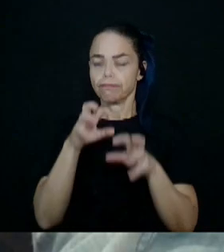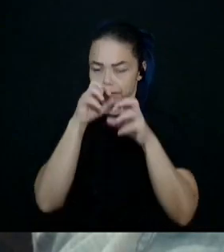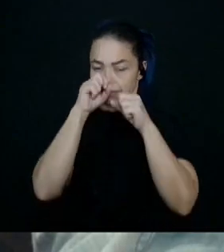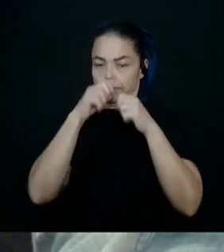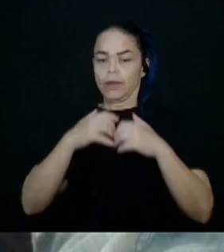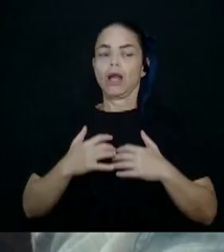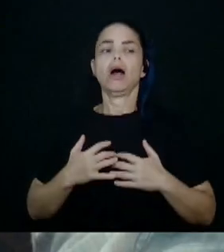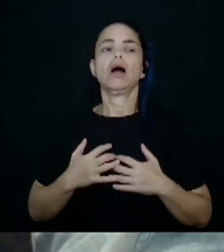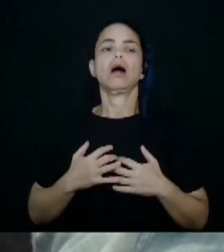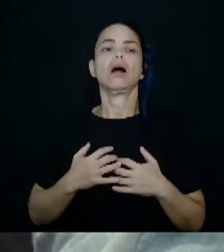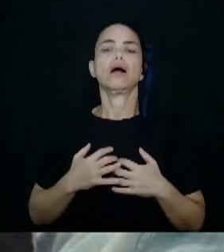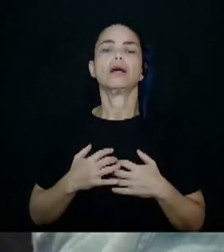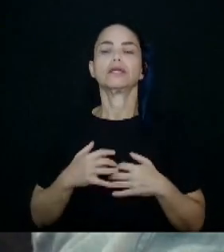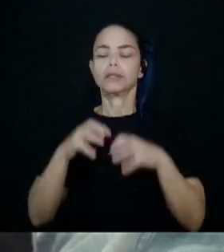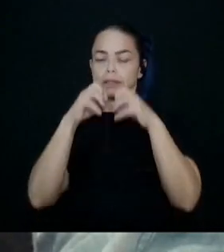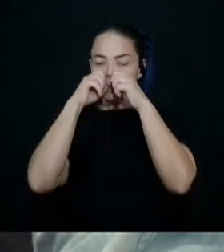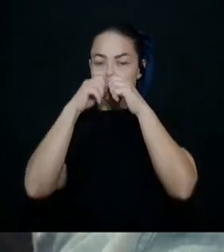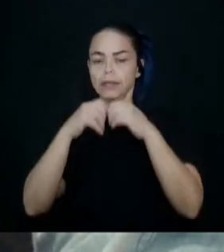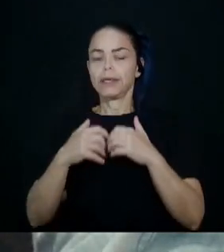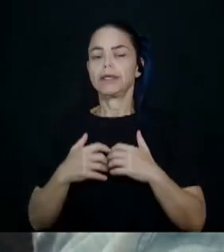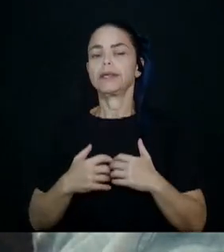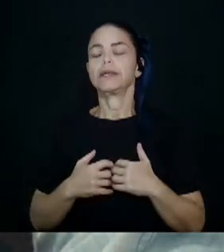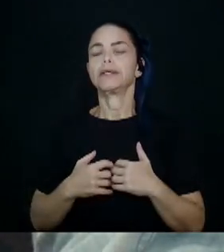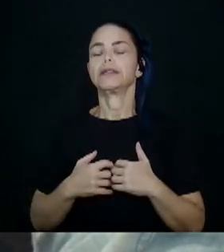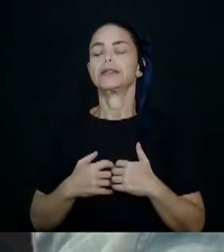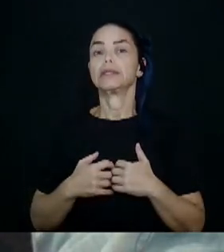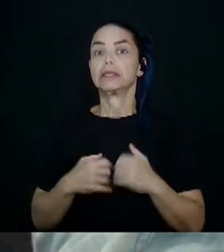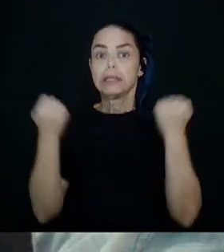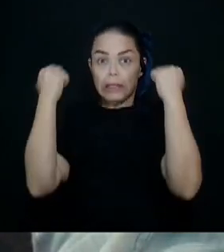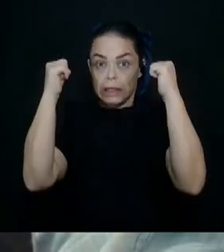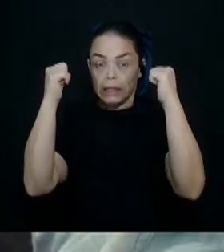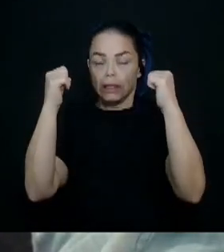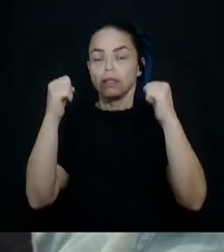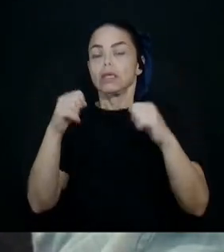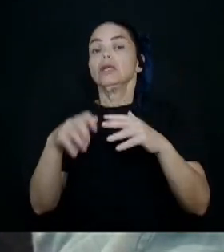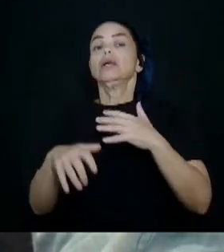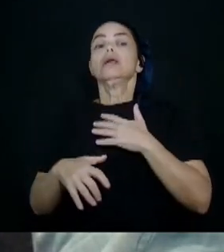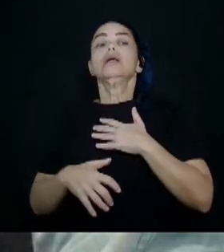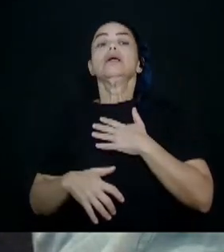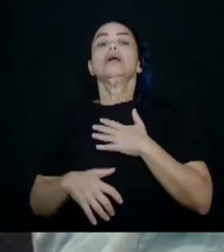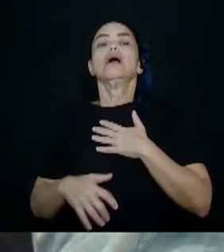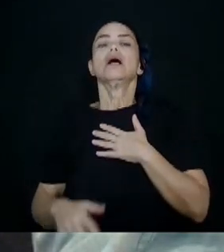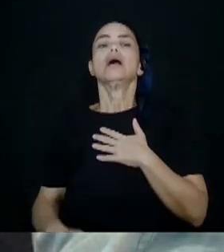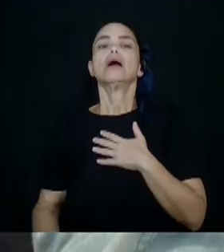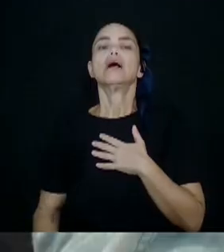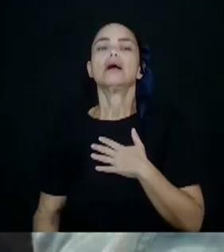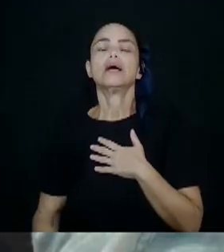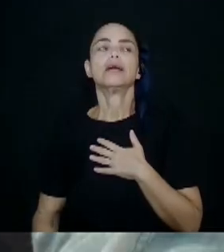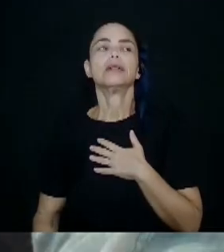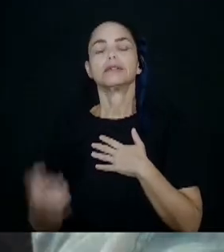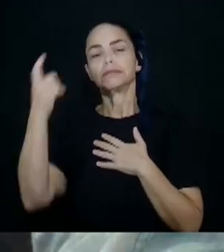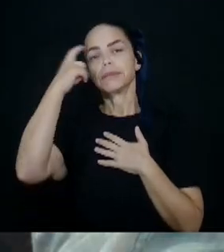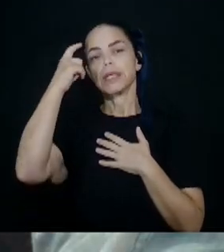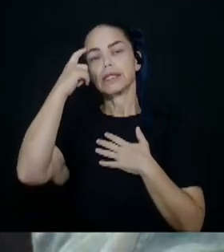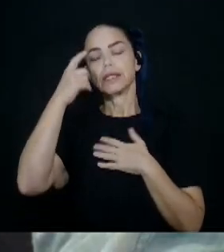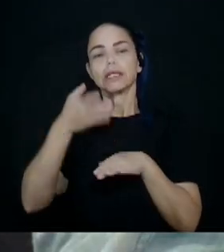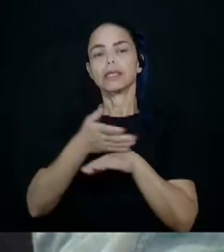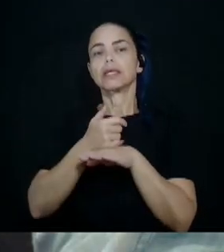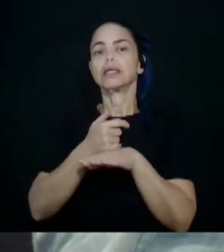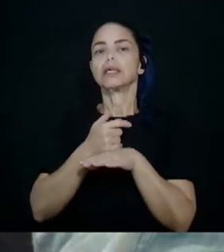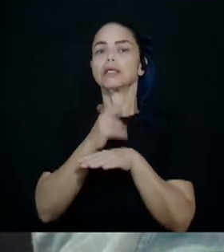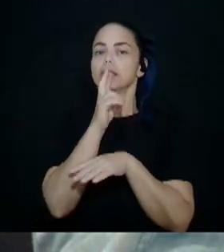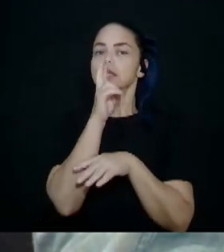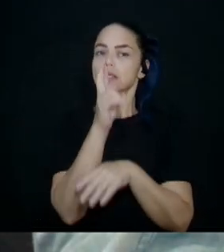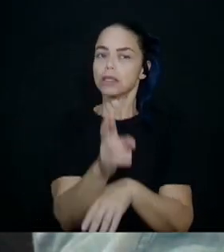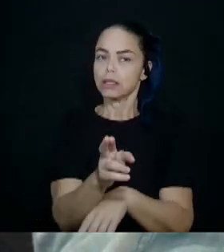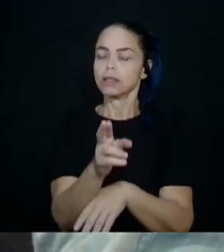né? Então, percebeu que você está um pouco mais agressivo? Respira, né? Respira. Pensa antes de ter uma ação, né?